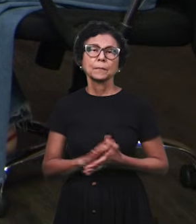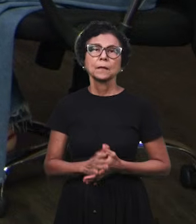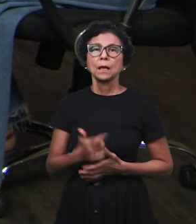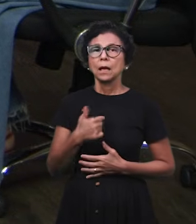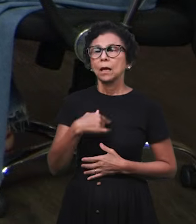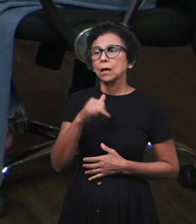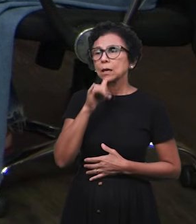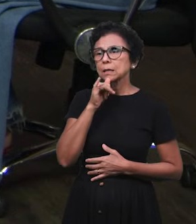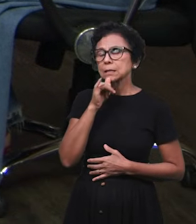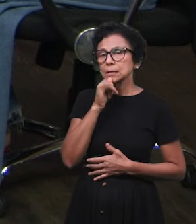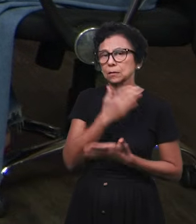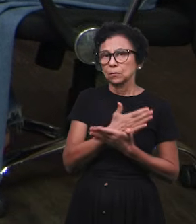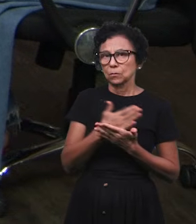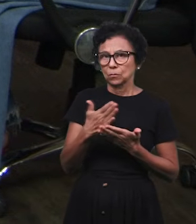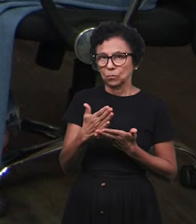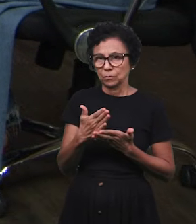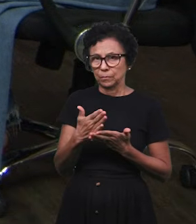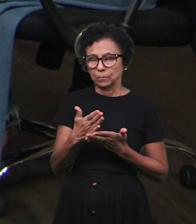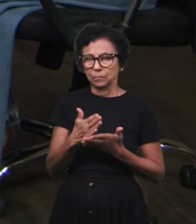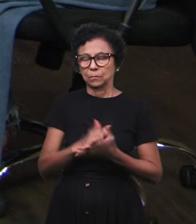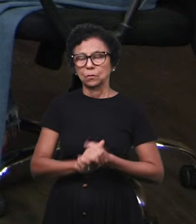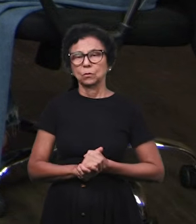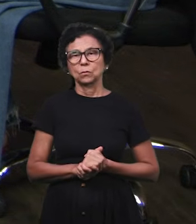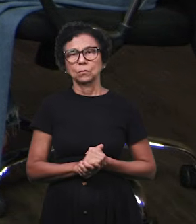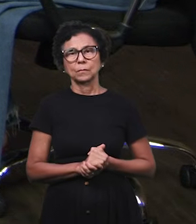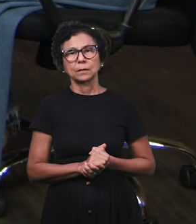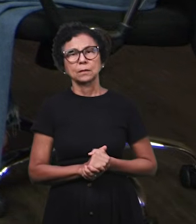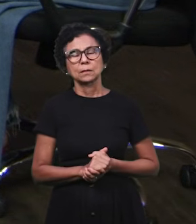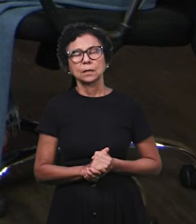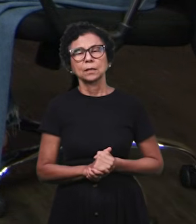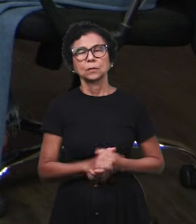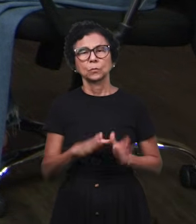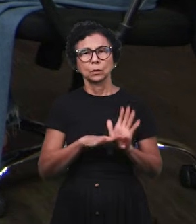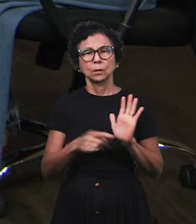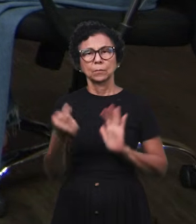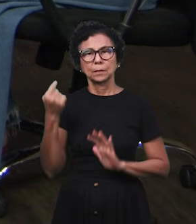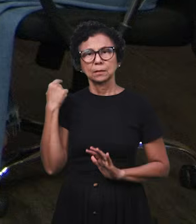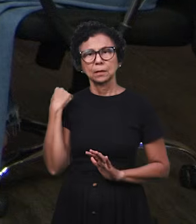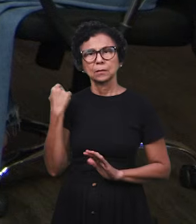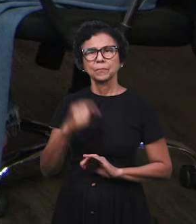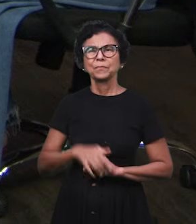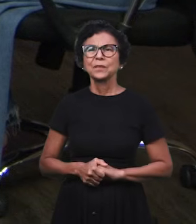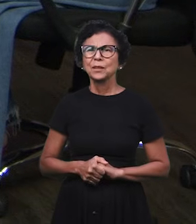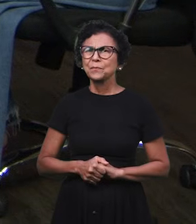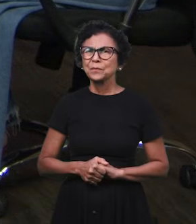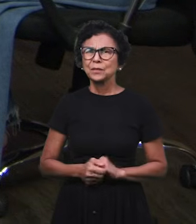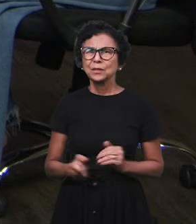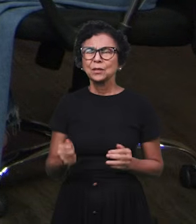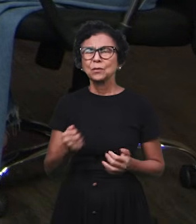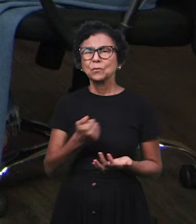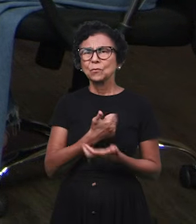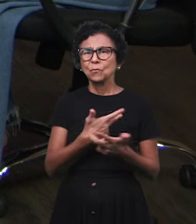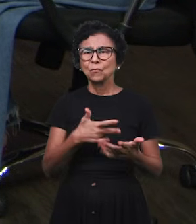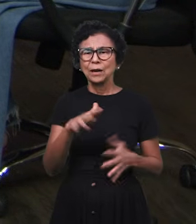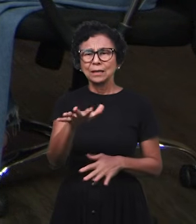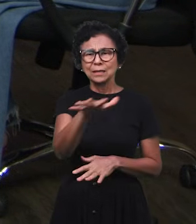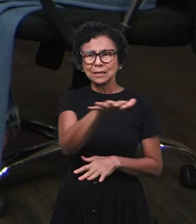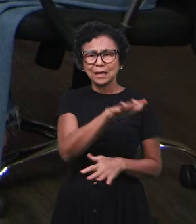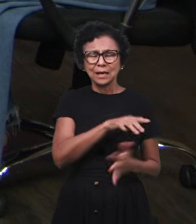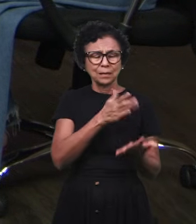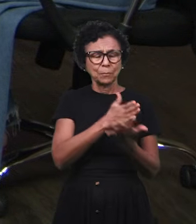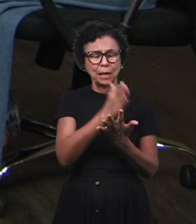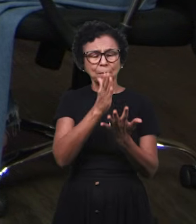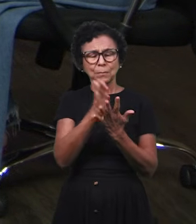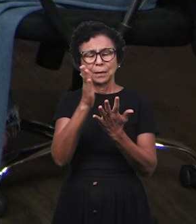porque eu queria ter experiência. Então, hoje eu sei o que eu não gosto. Não gosto mesmo. E hoje eu encontrei, na